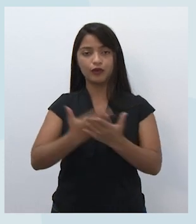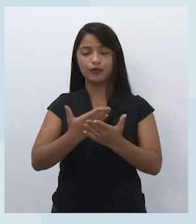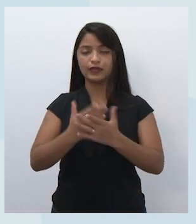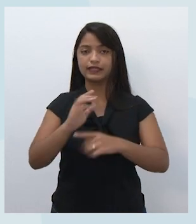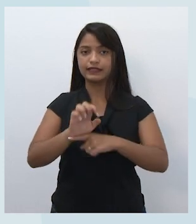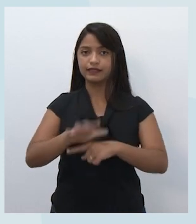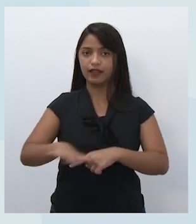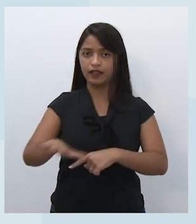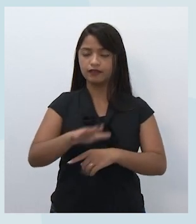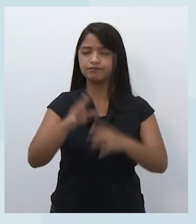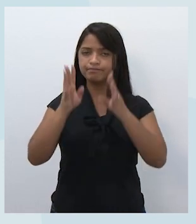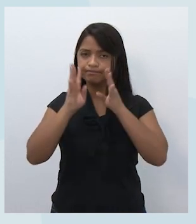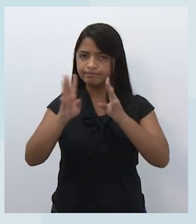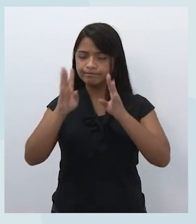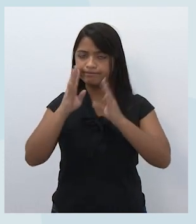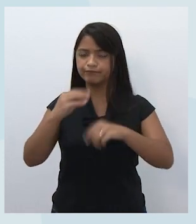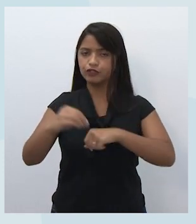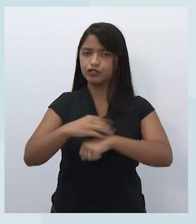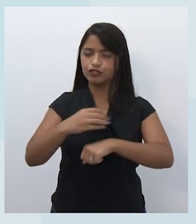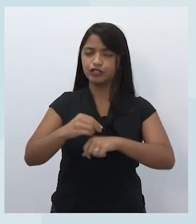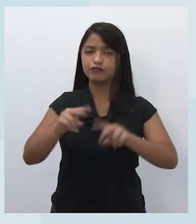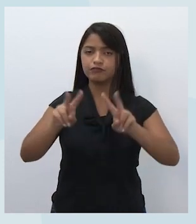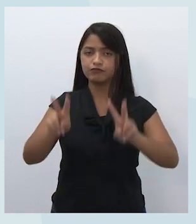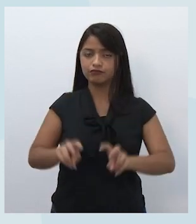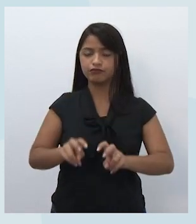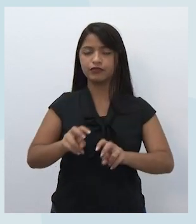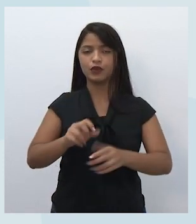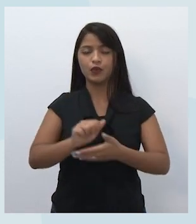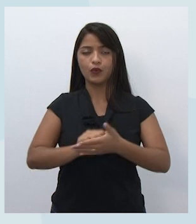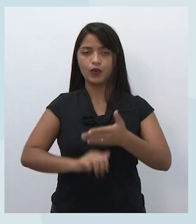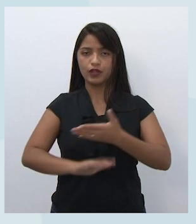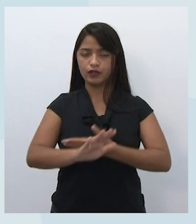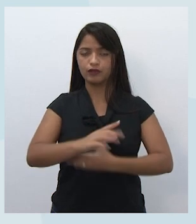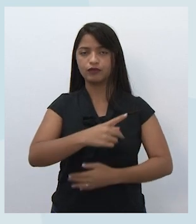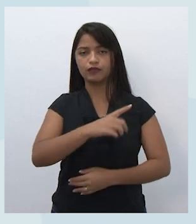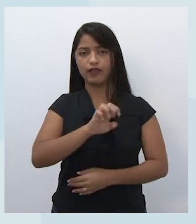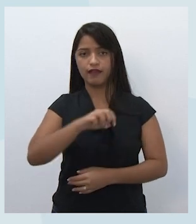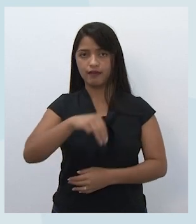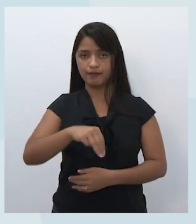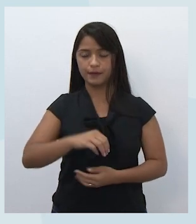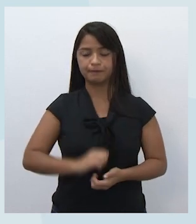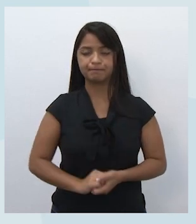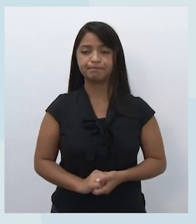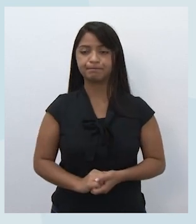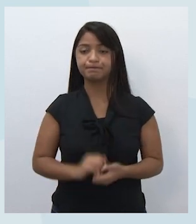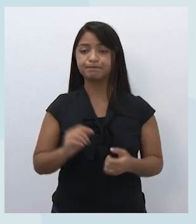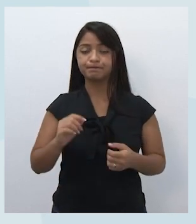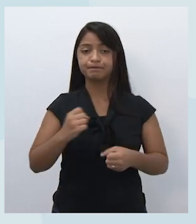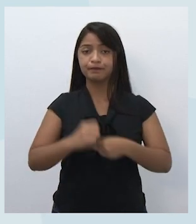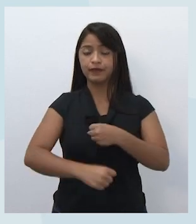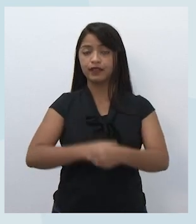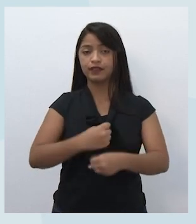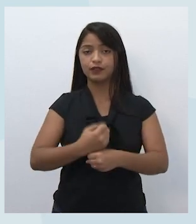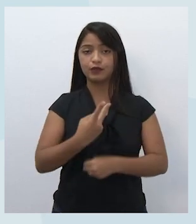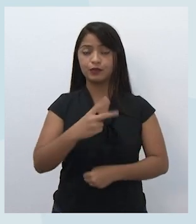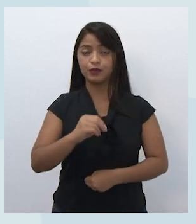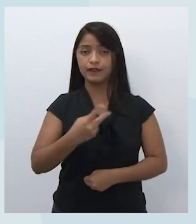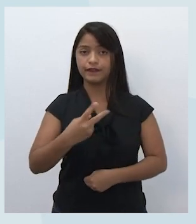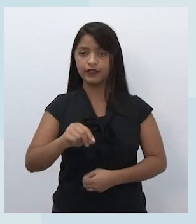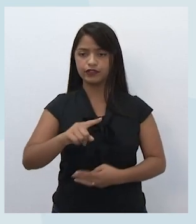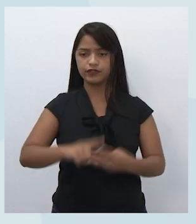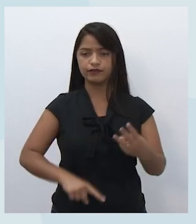médio. Em 2020, nós implementamos em toda a rede o currículo da etapa da educação infantil e